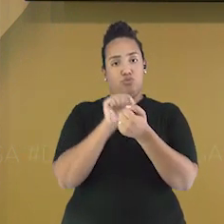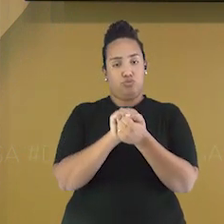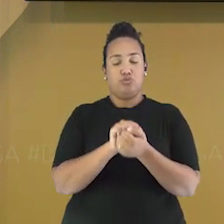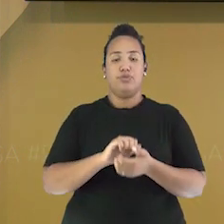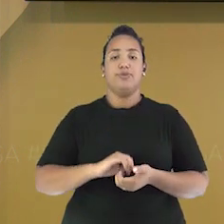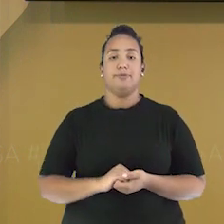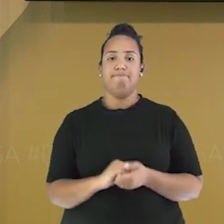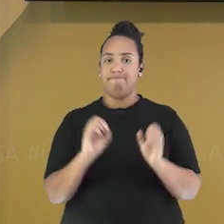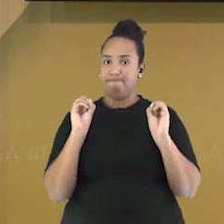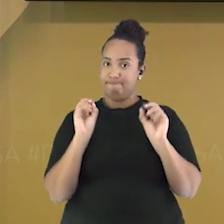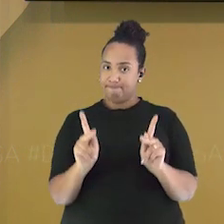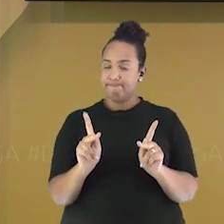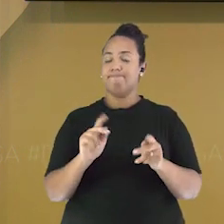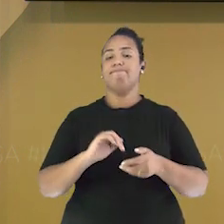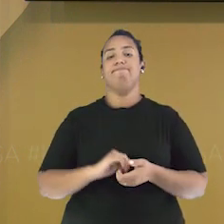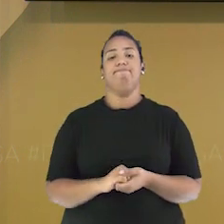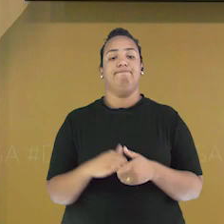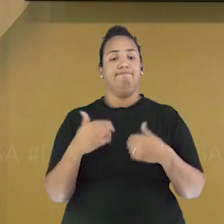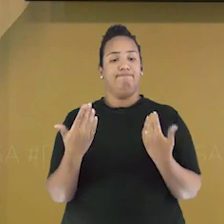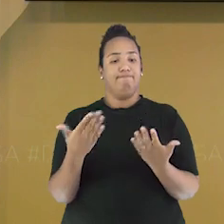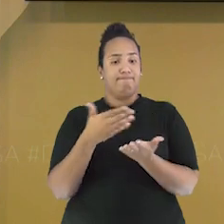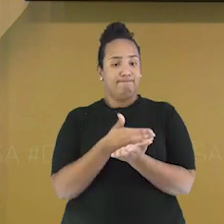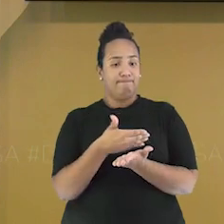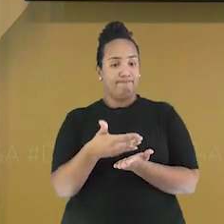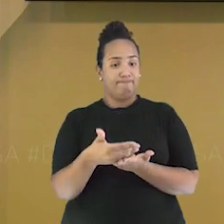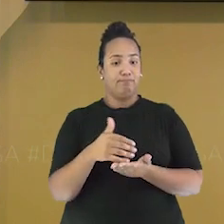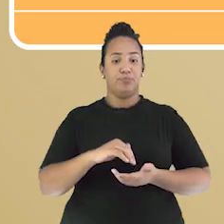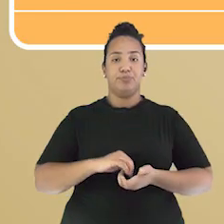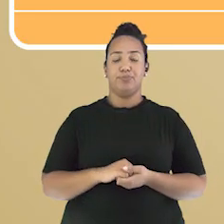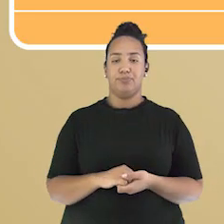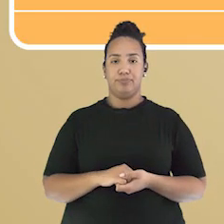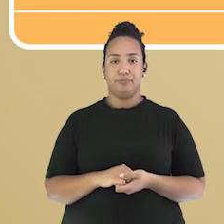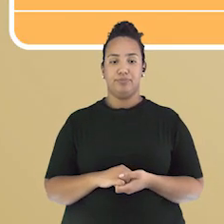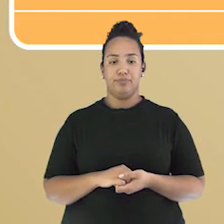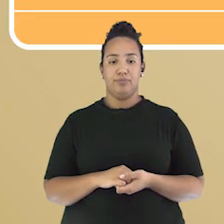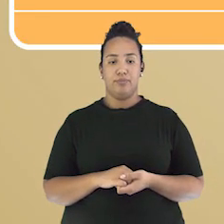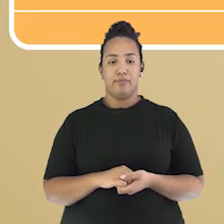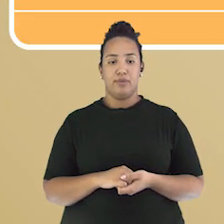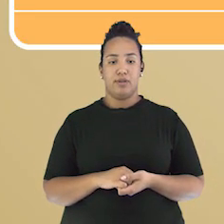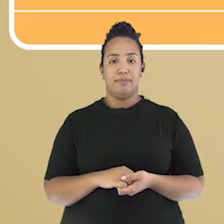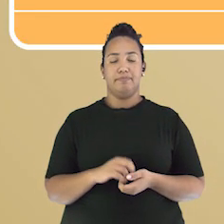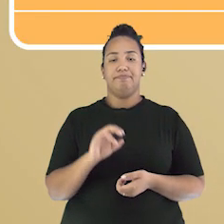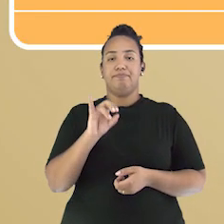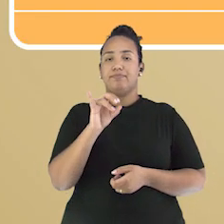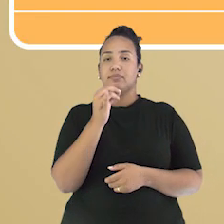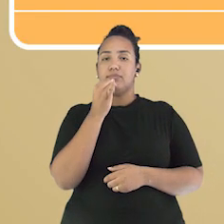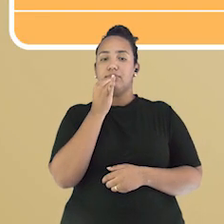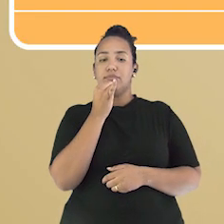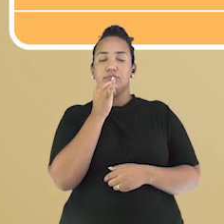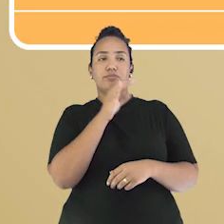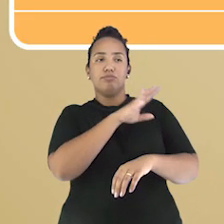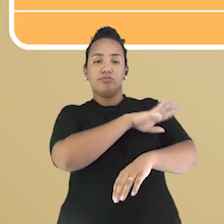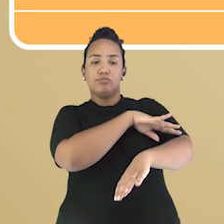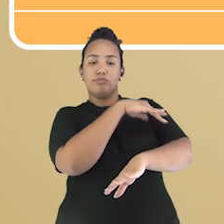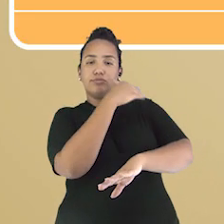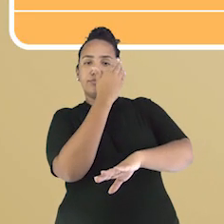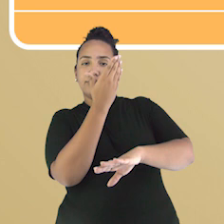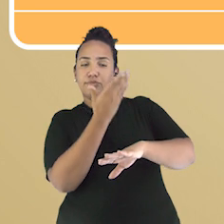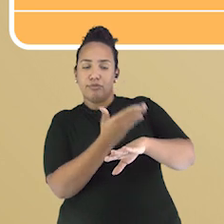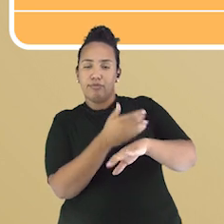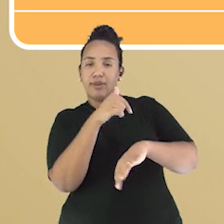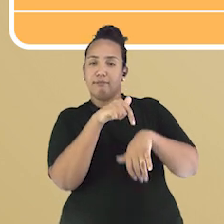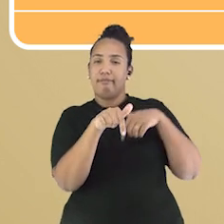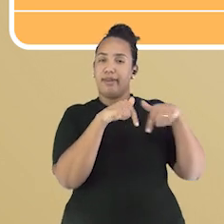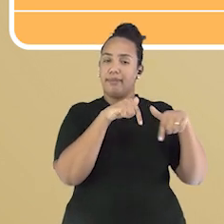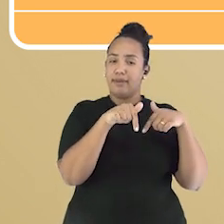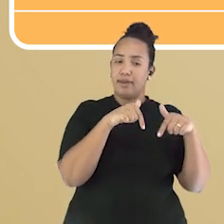de um responsável, ok? Então vamos lá! Quando passamos o dia fora, normalmente por conta